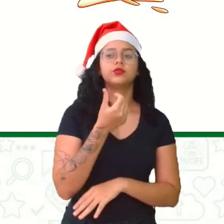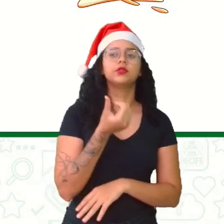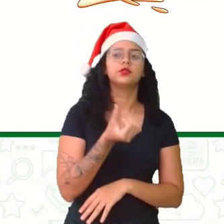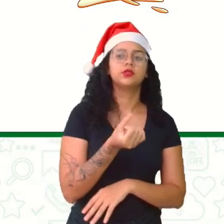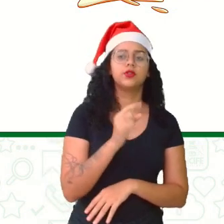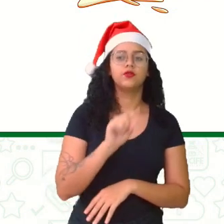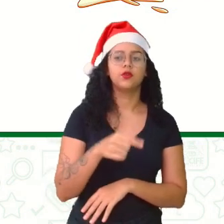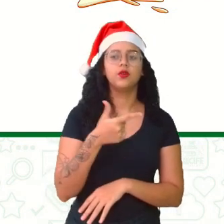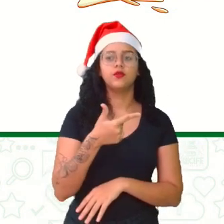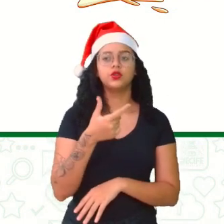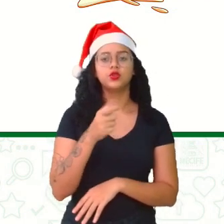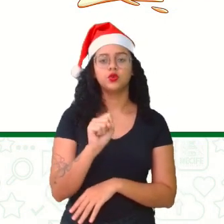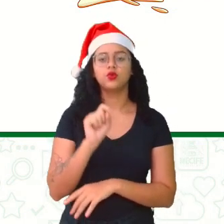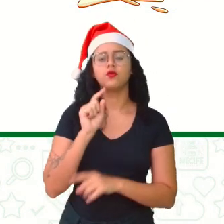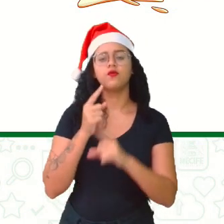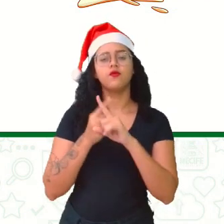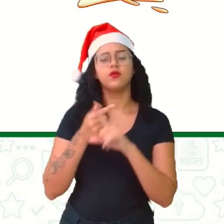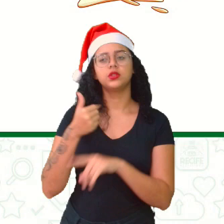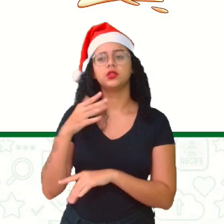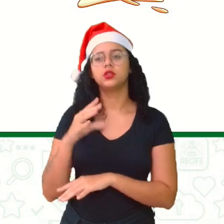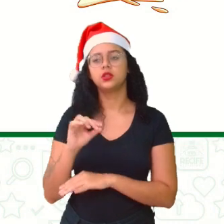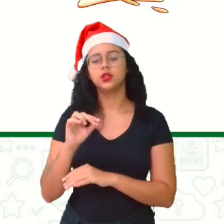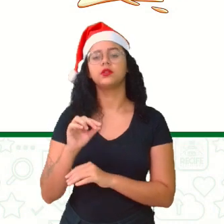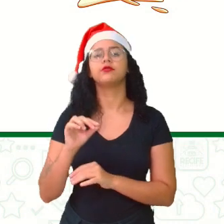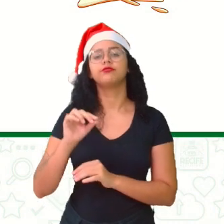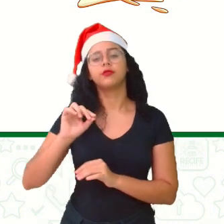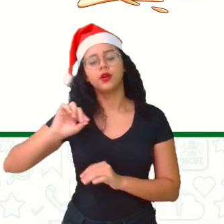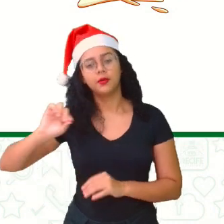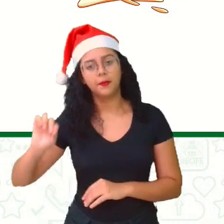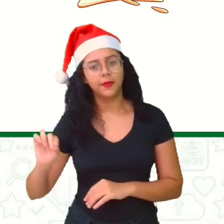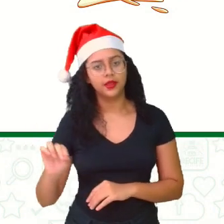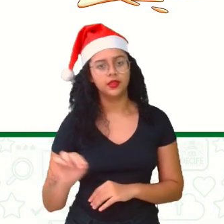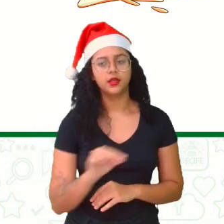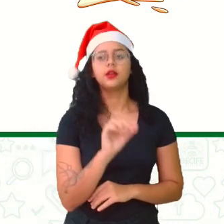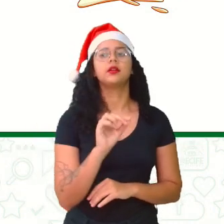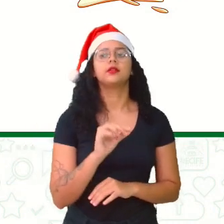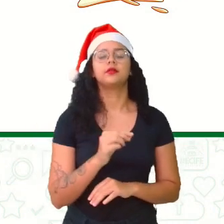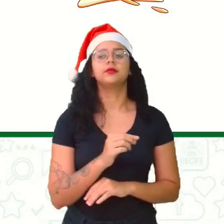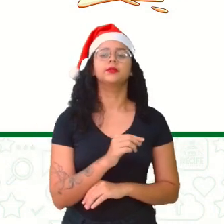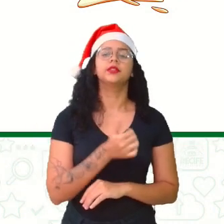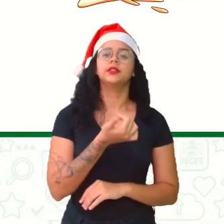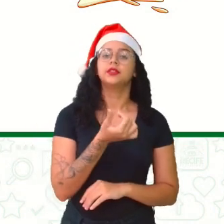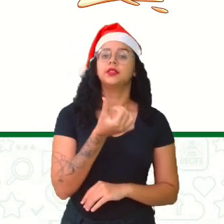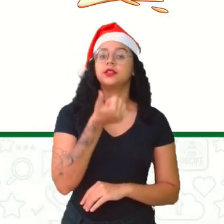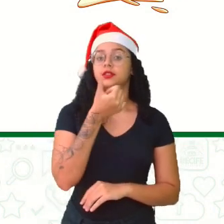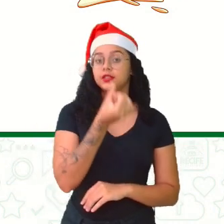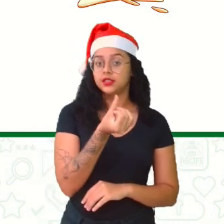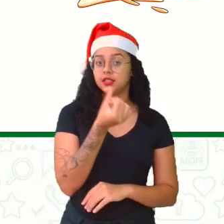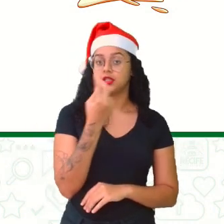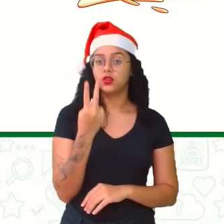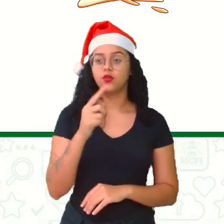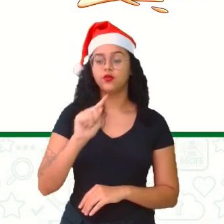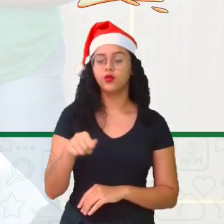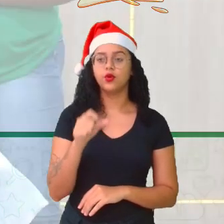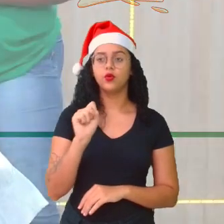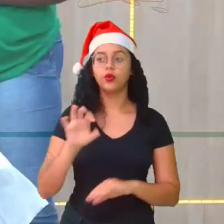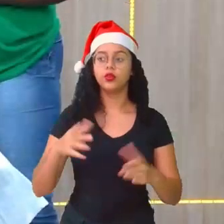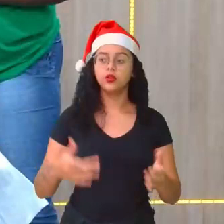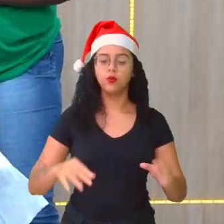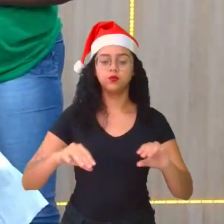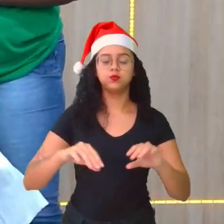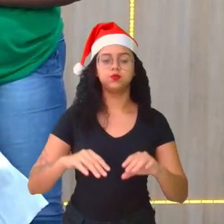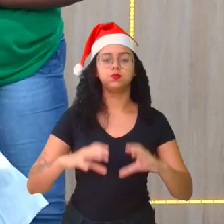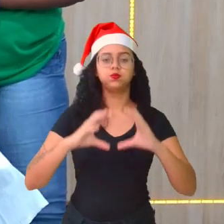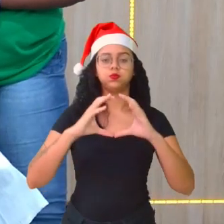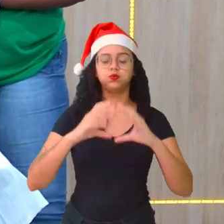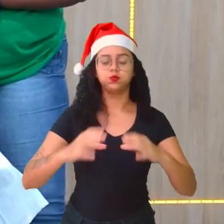6,28. Vezes 10, anda uma casinha para a direita, né, professora? Isso e aí mesmo. Fica 62,8 centímetros. Quer dizer que a borda de